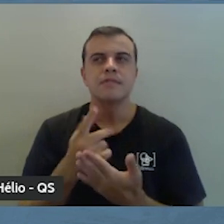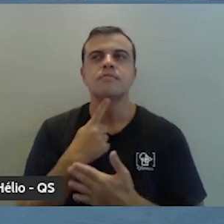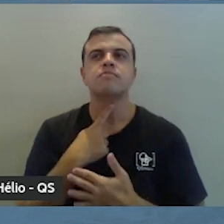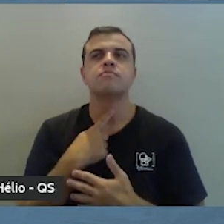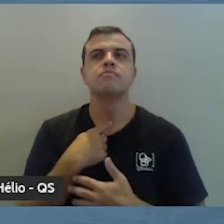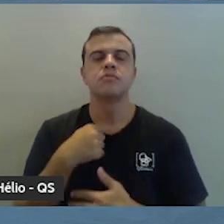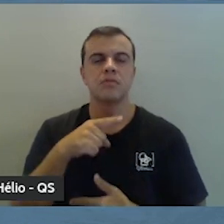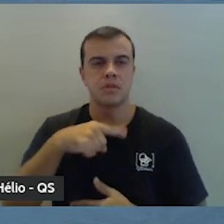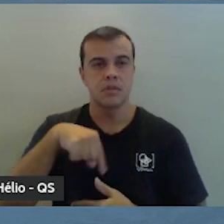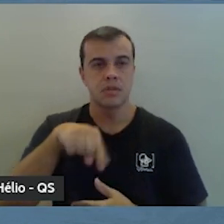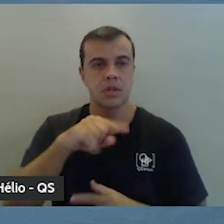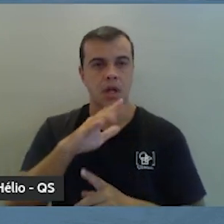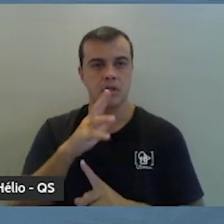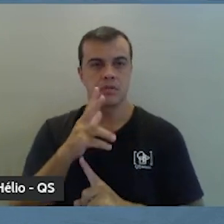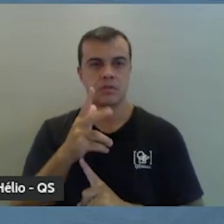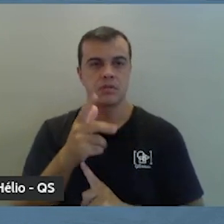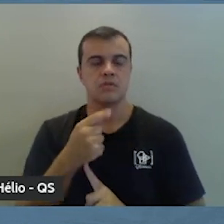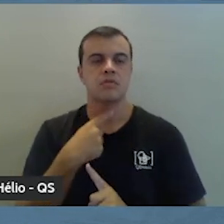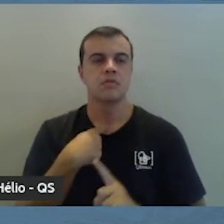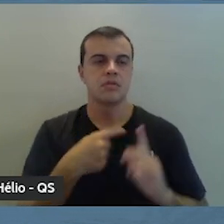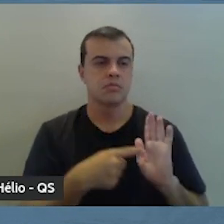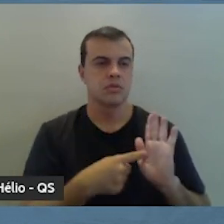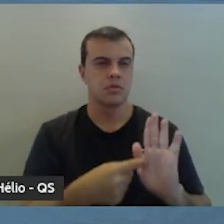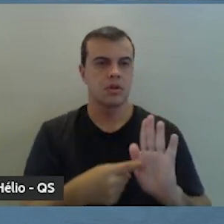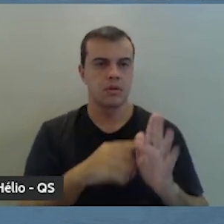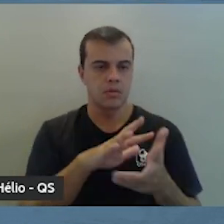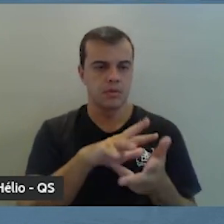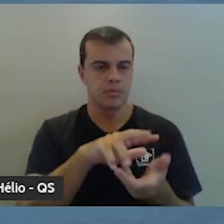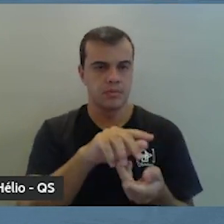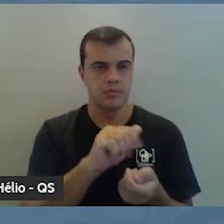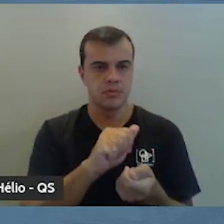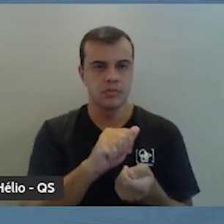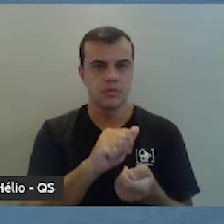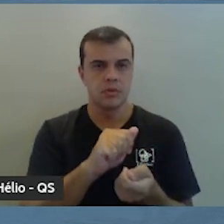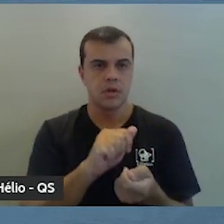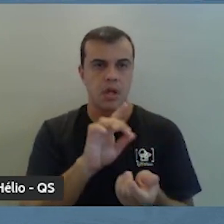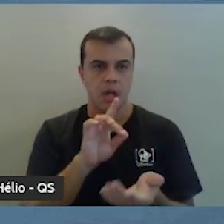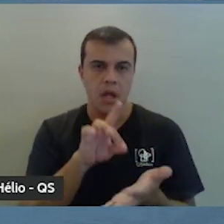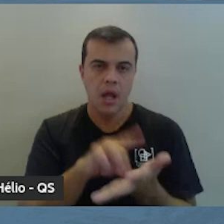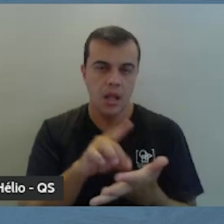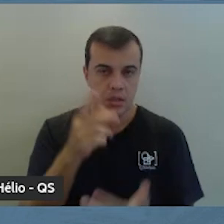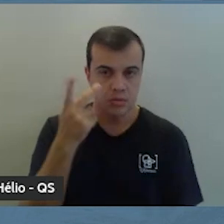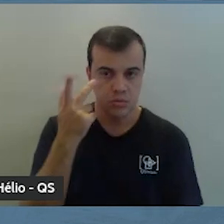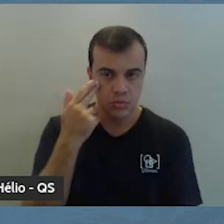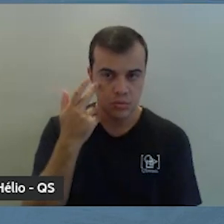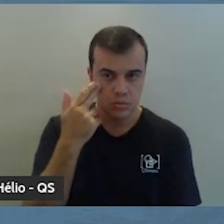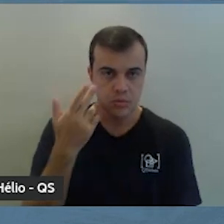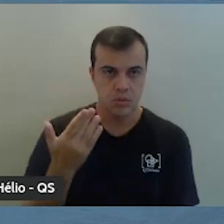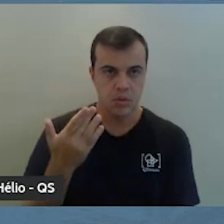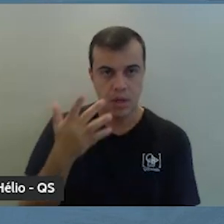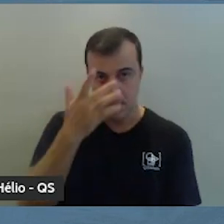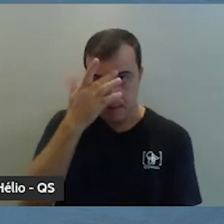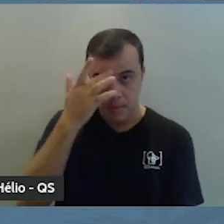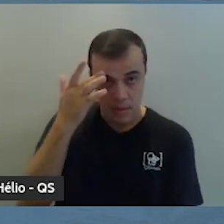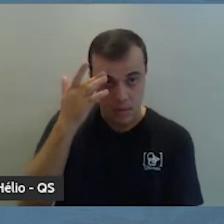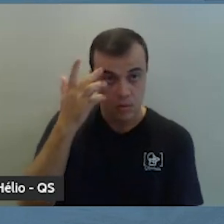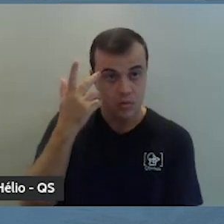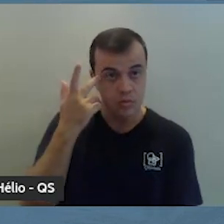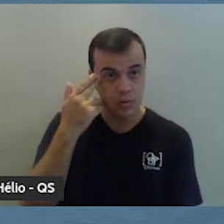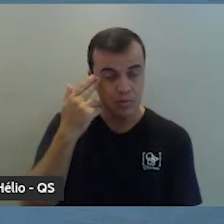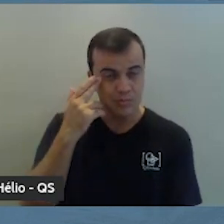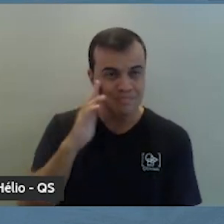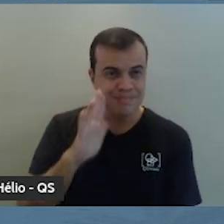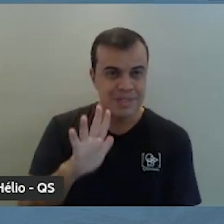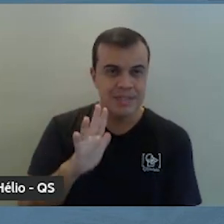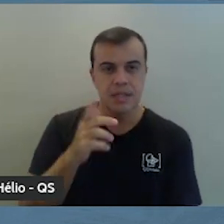nesses artistas um desejo de revelar para o mundo a realidade comum, né, as pessoas comuns. Mas é